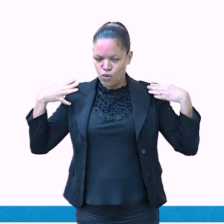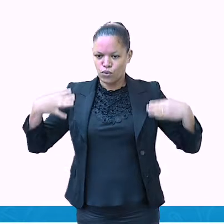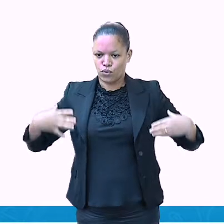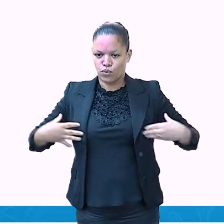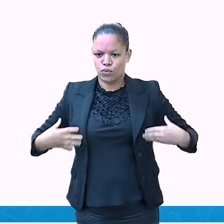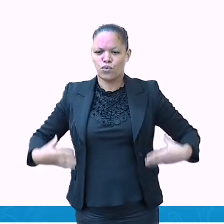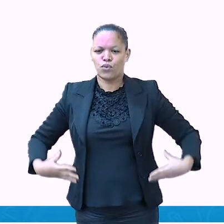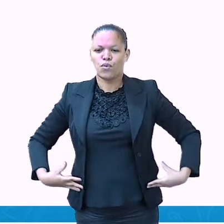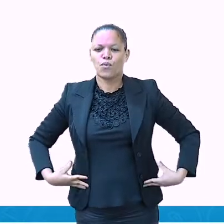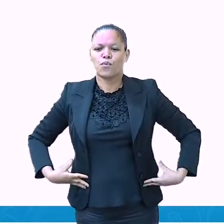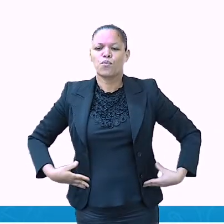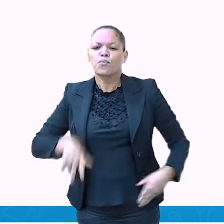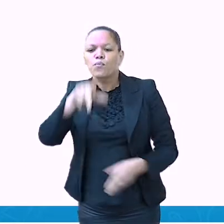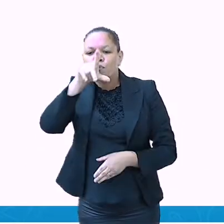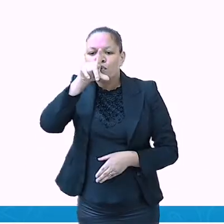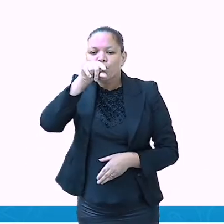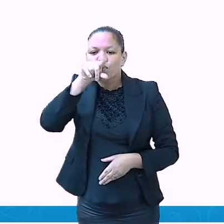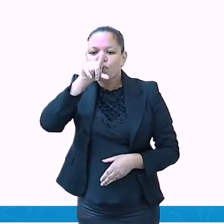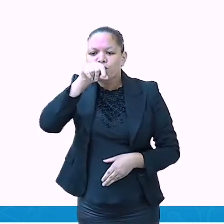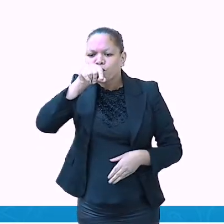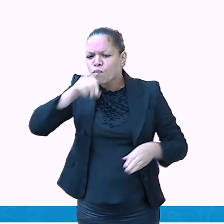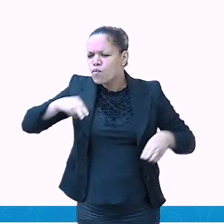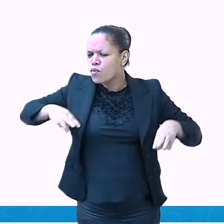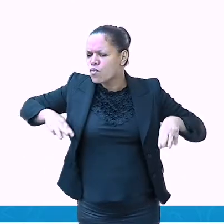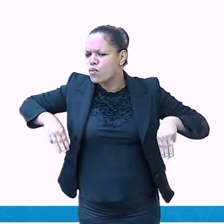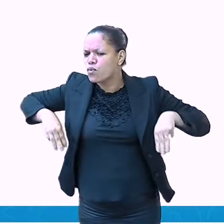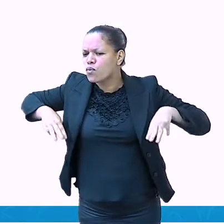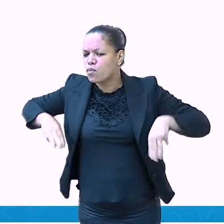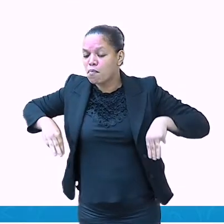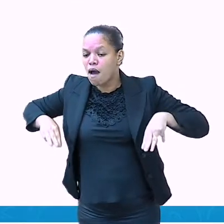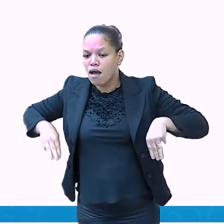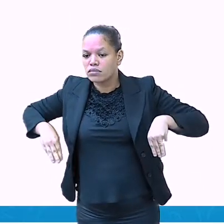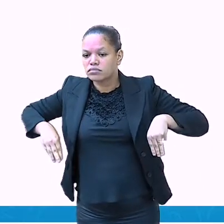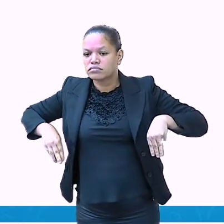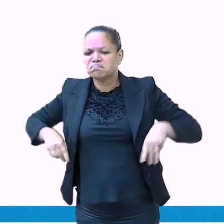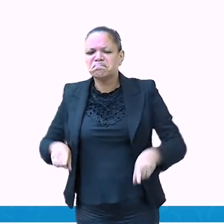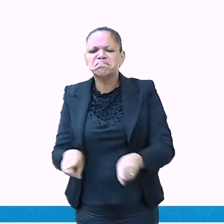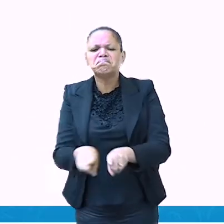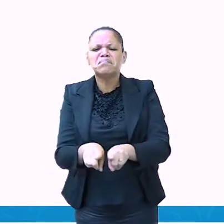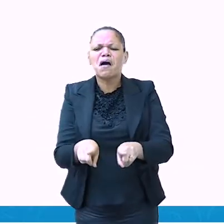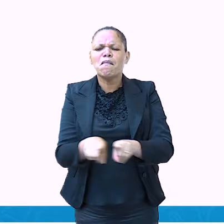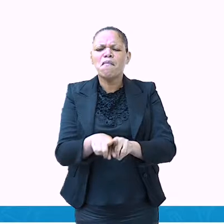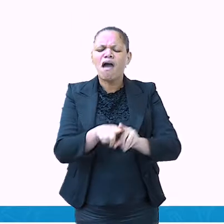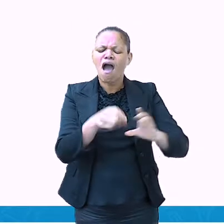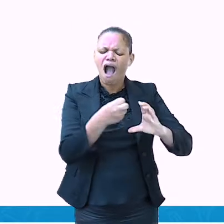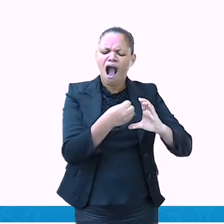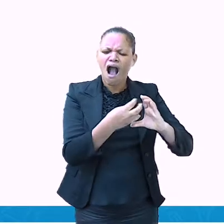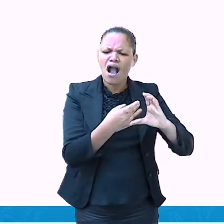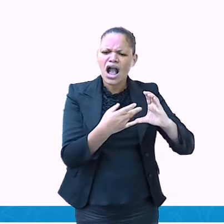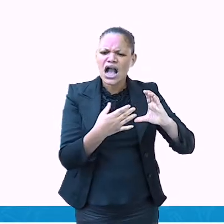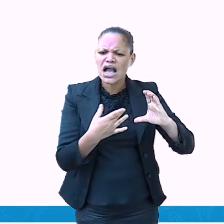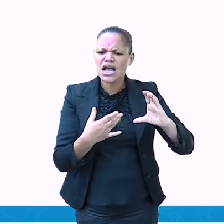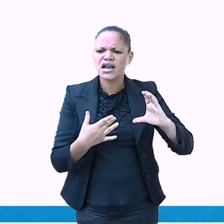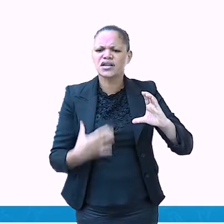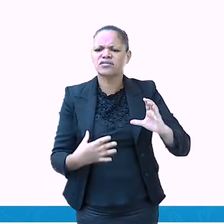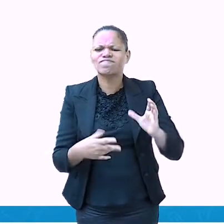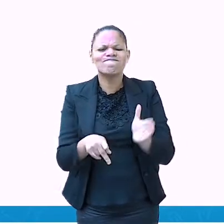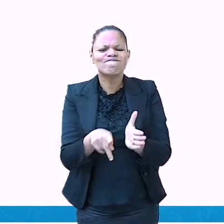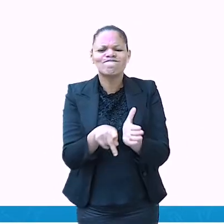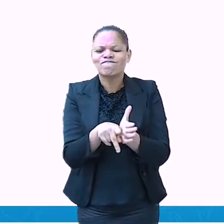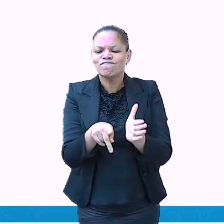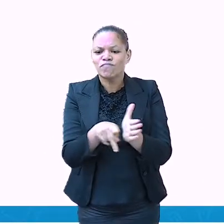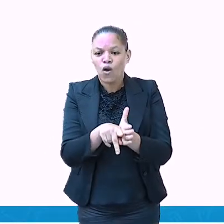das suas penas. Temos também uma característica específica de aves